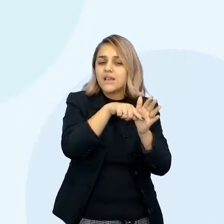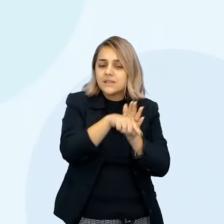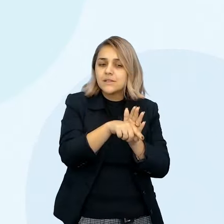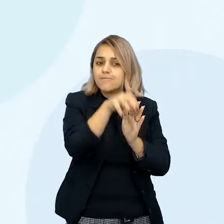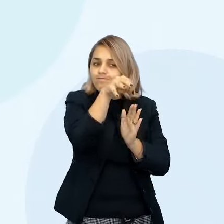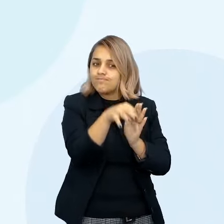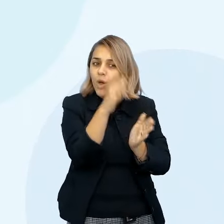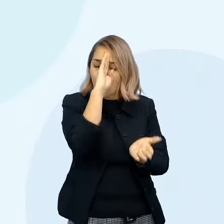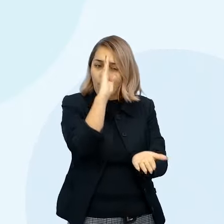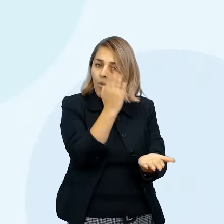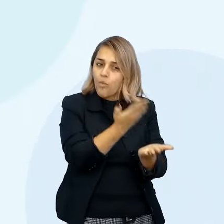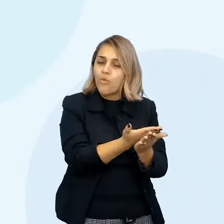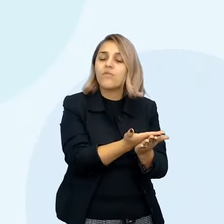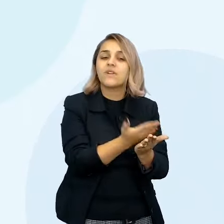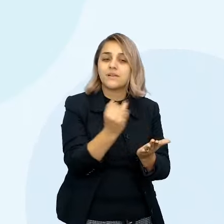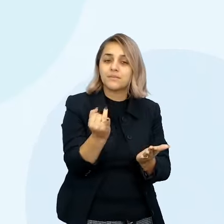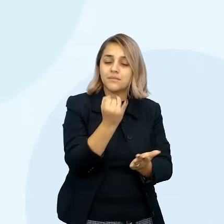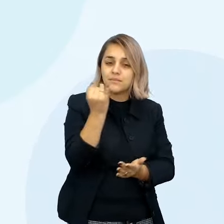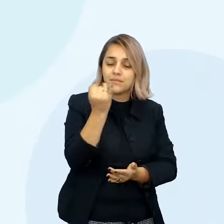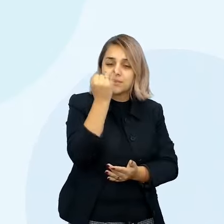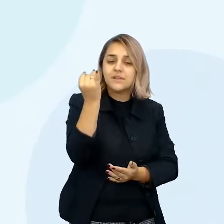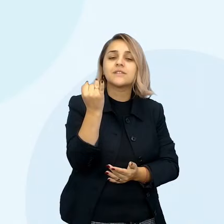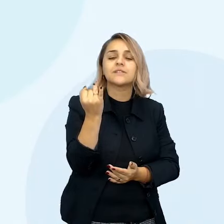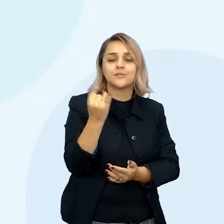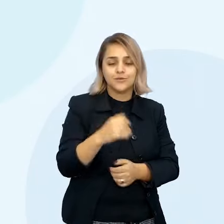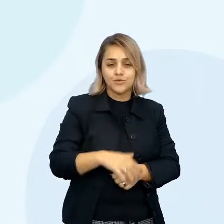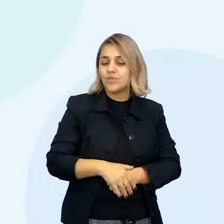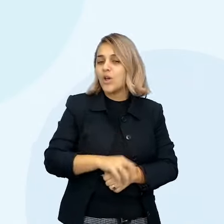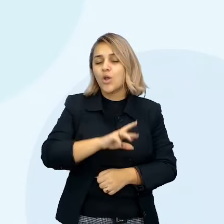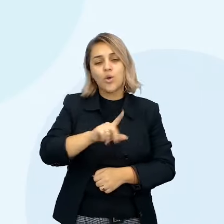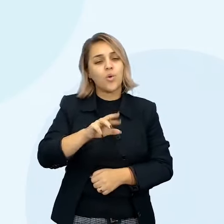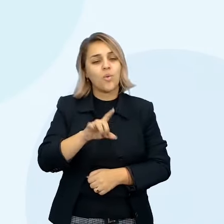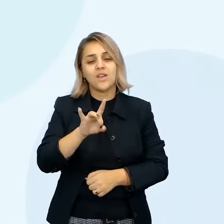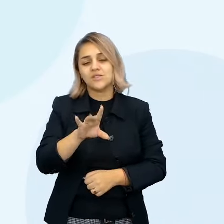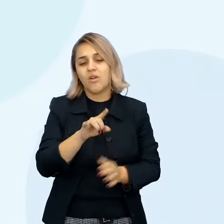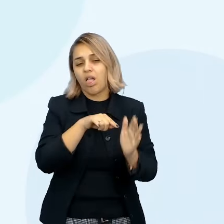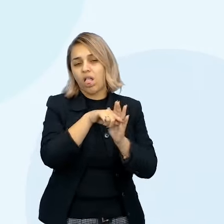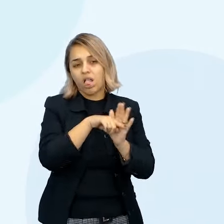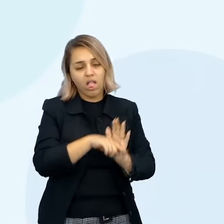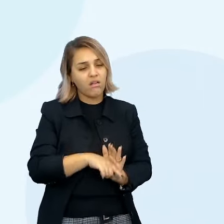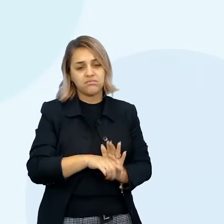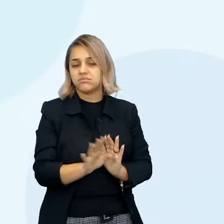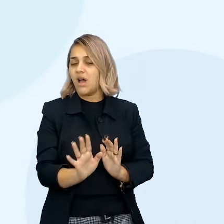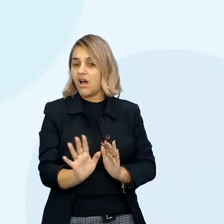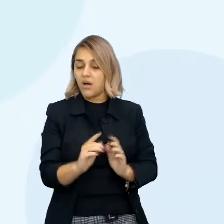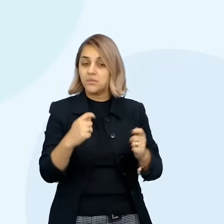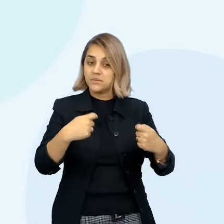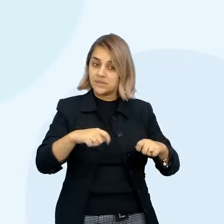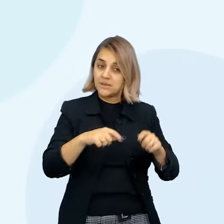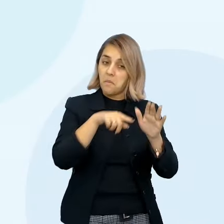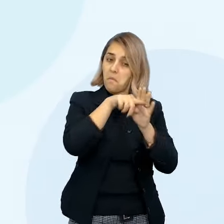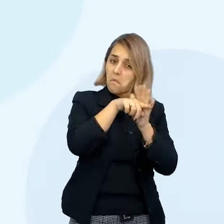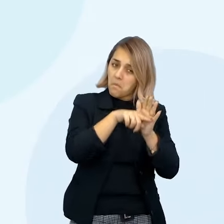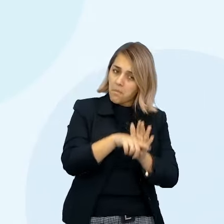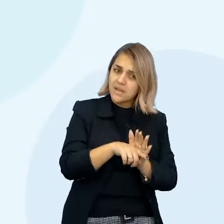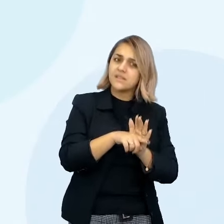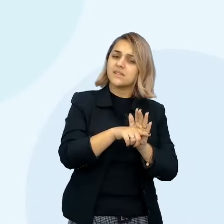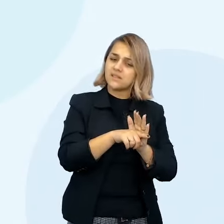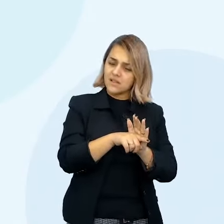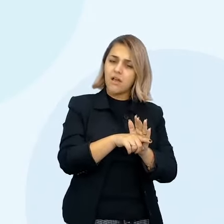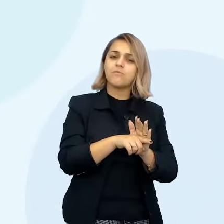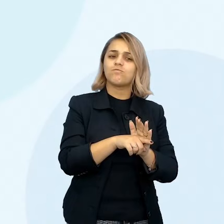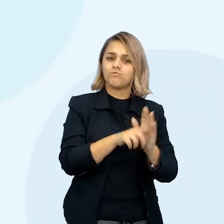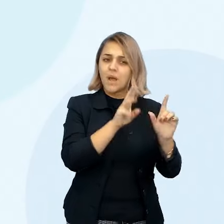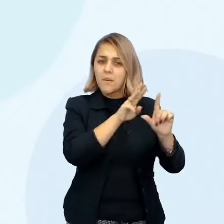Sempre importante as fontes confiáveis. Não basta apenas pesquisar, precisa pesquisar em fontes que